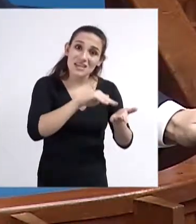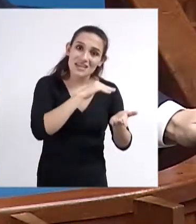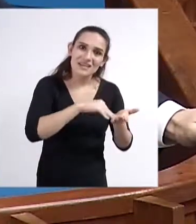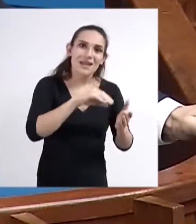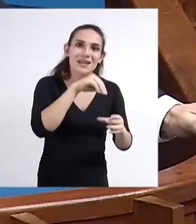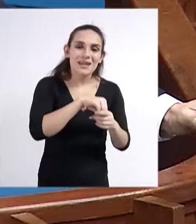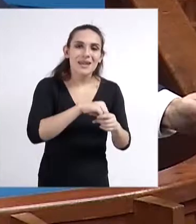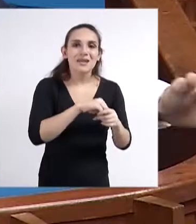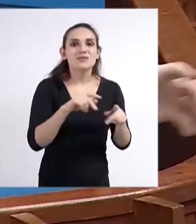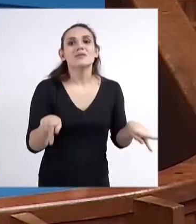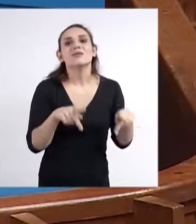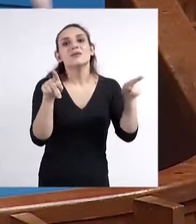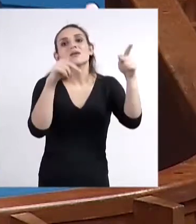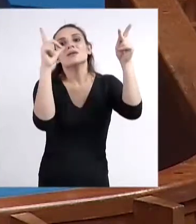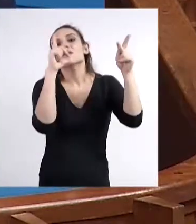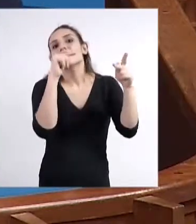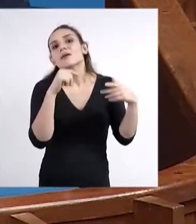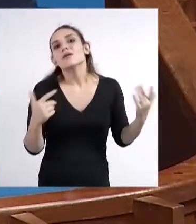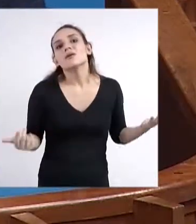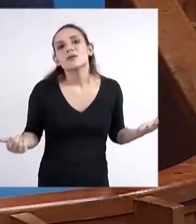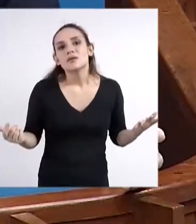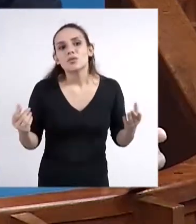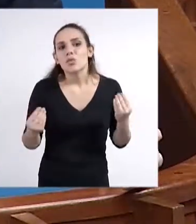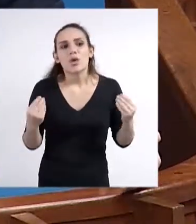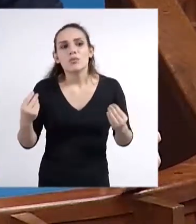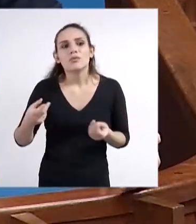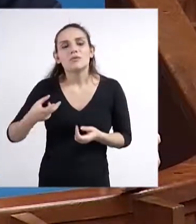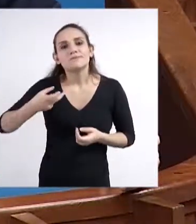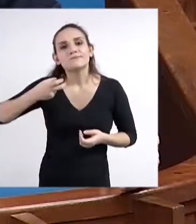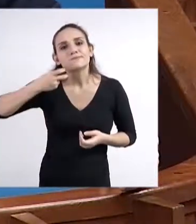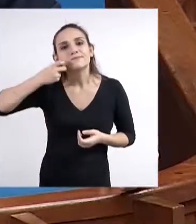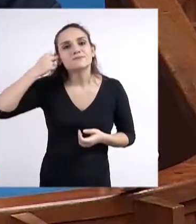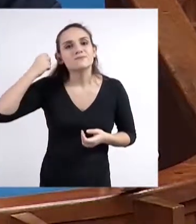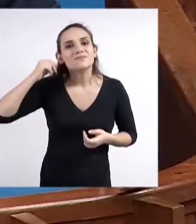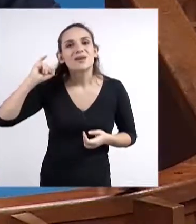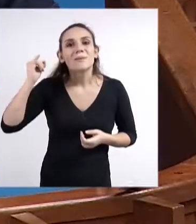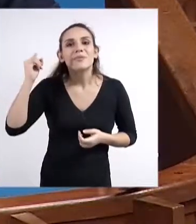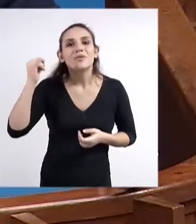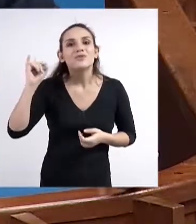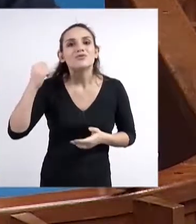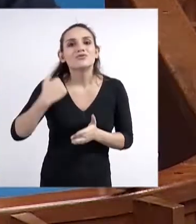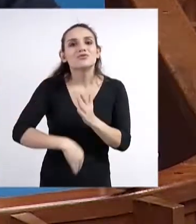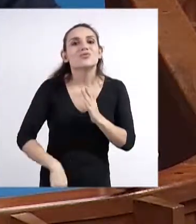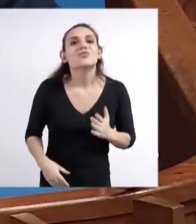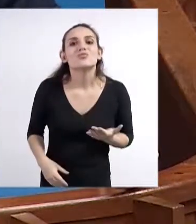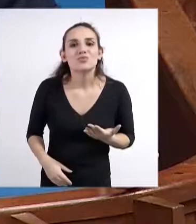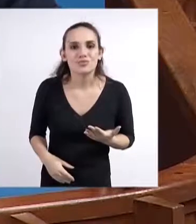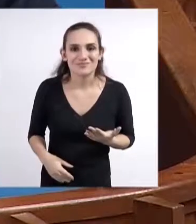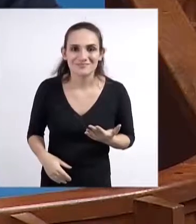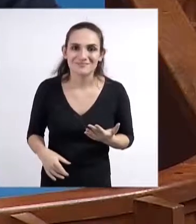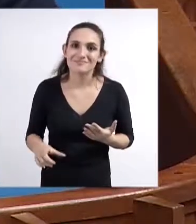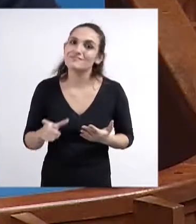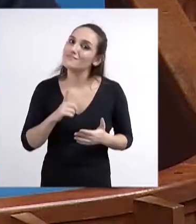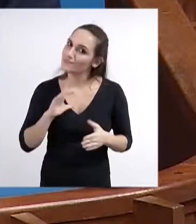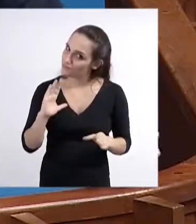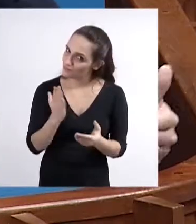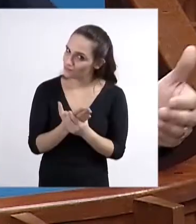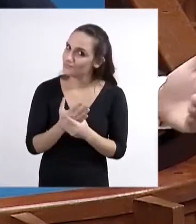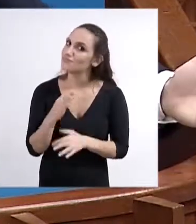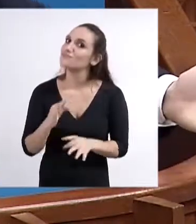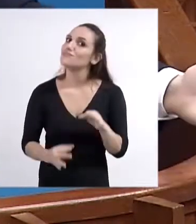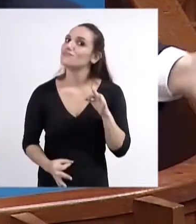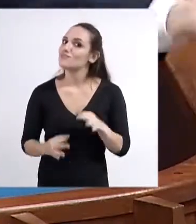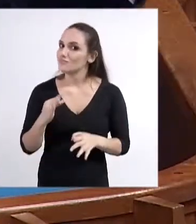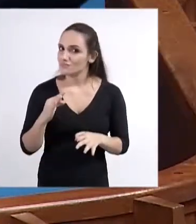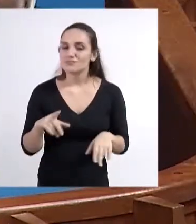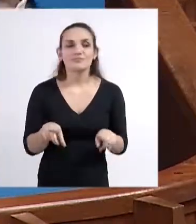arrecadação? Existem disputas judiciais. E disputas judiciais também